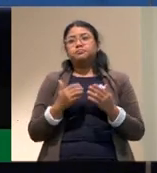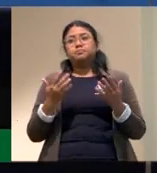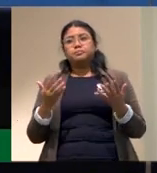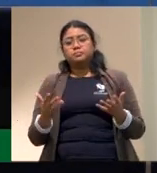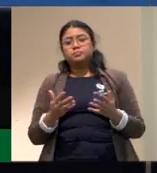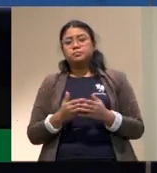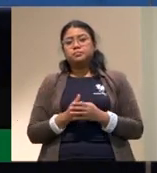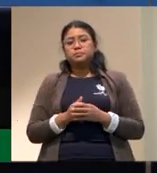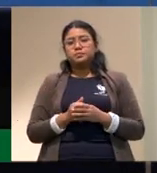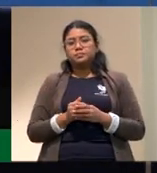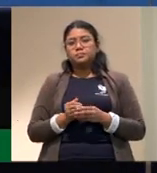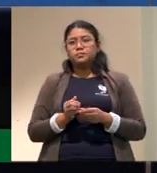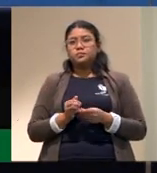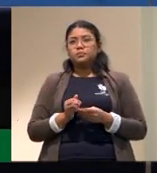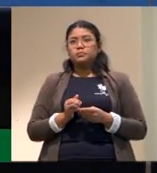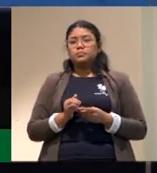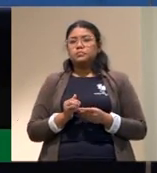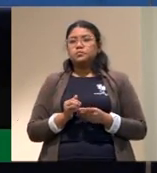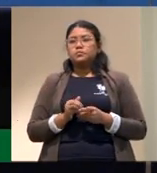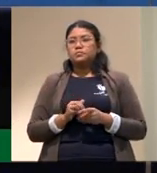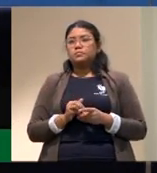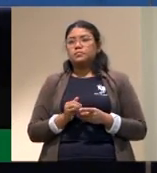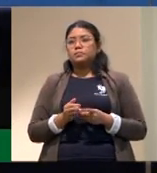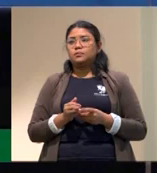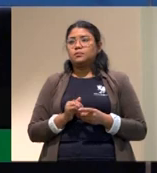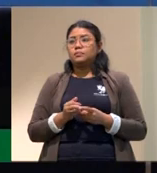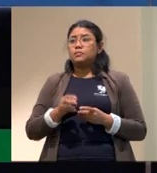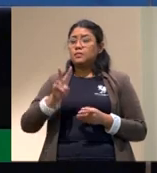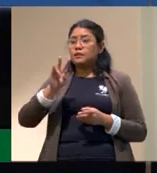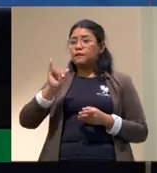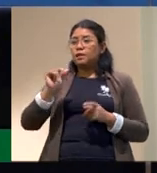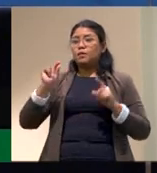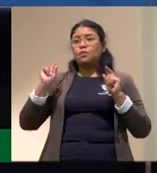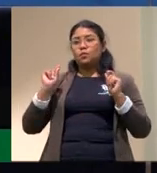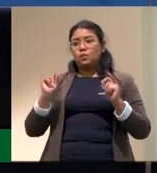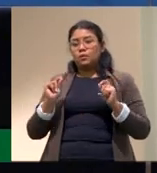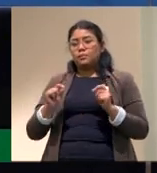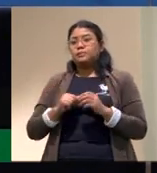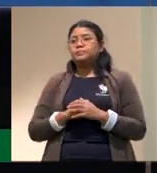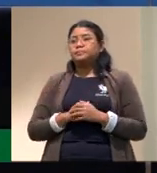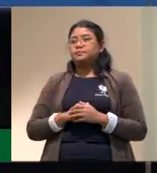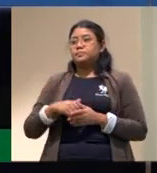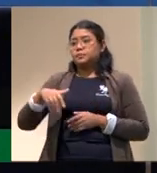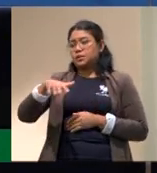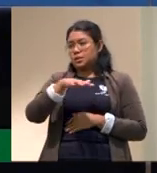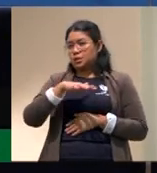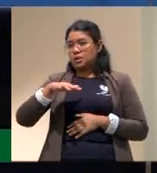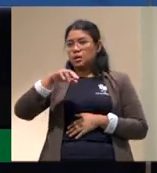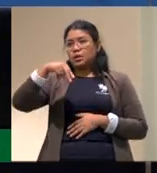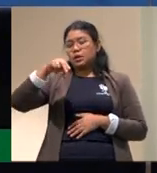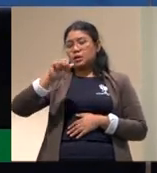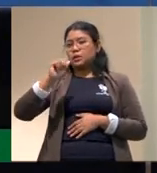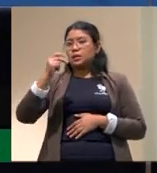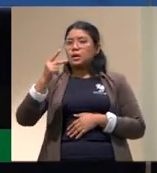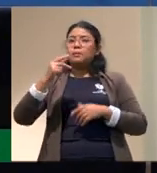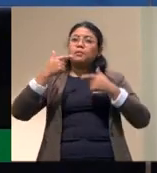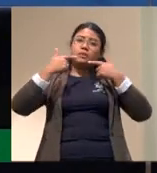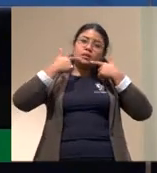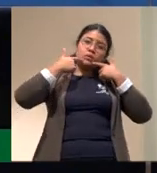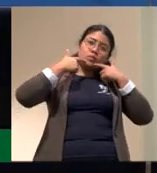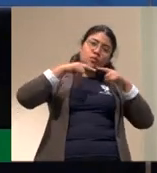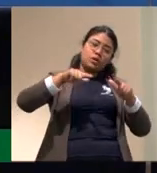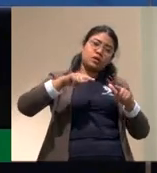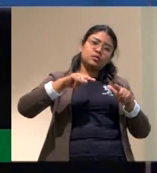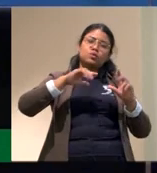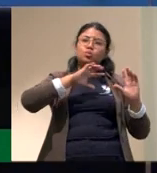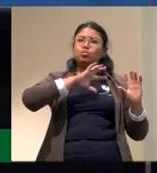vamos ter, no campo da núcleo de ação pedagógica da linguagem, todas